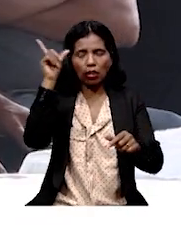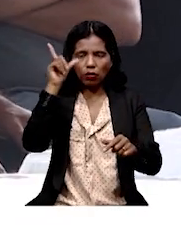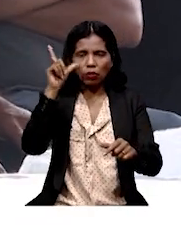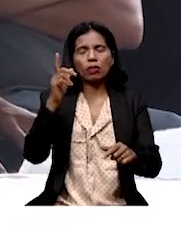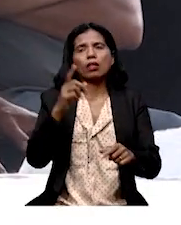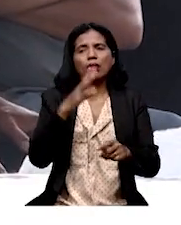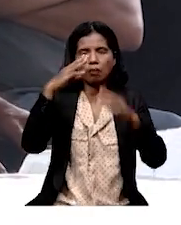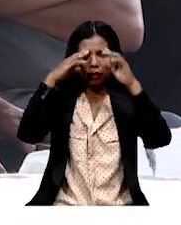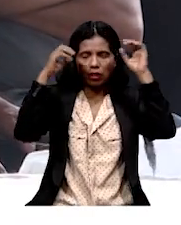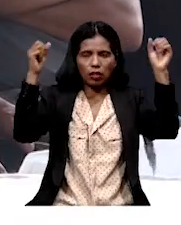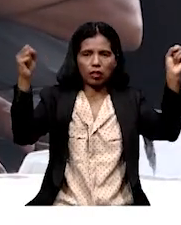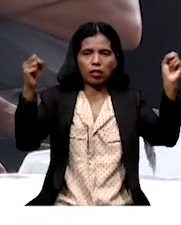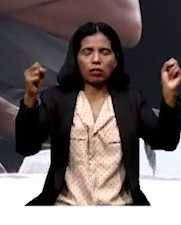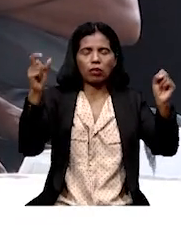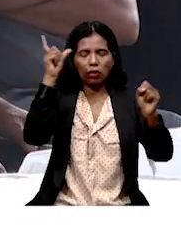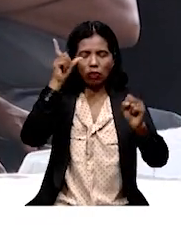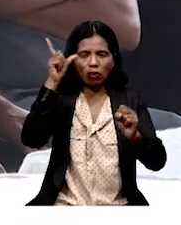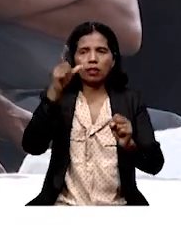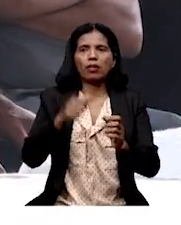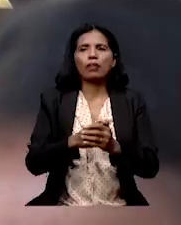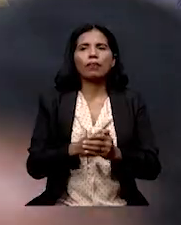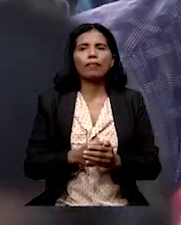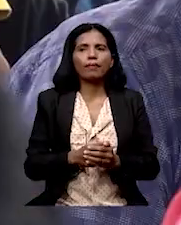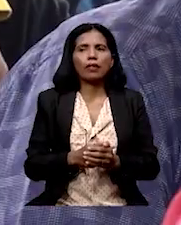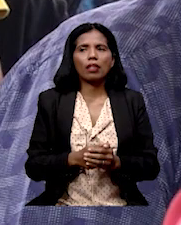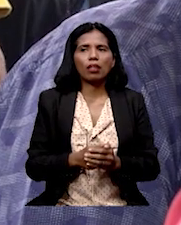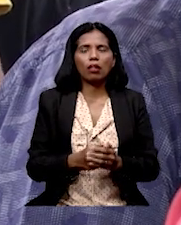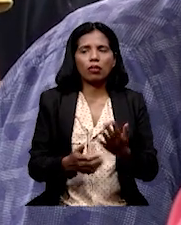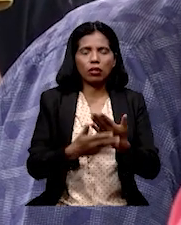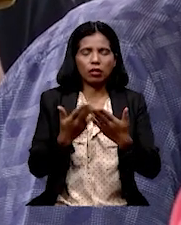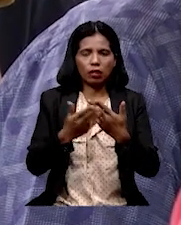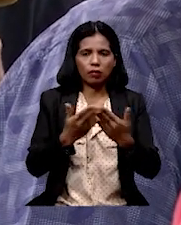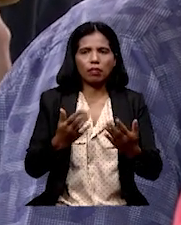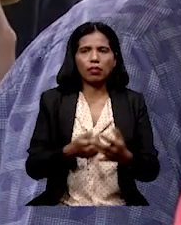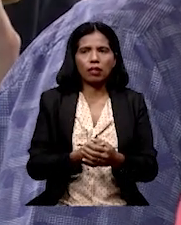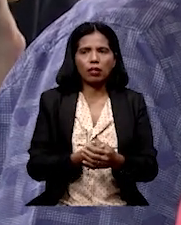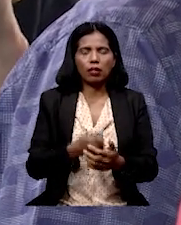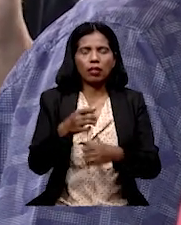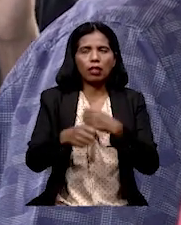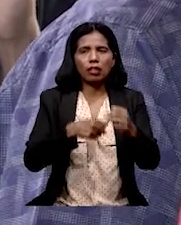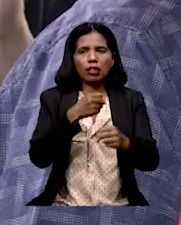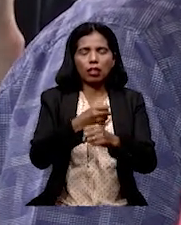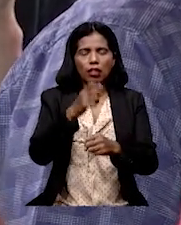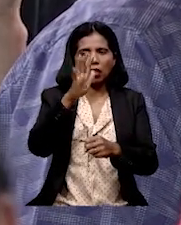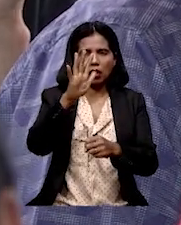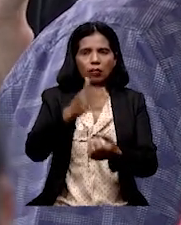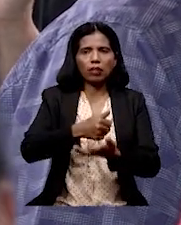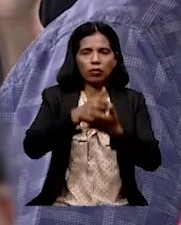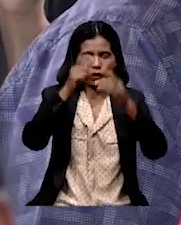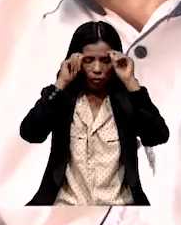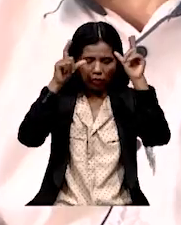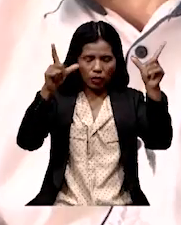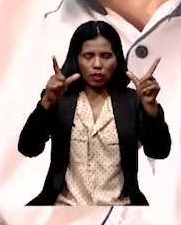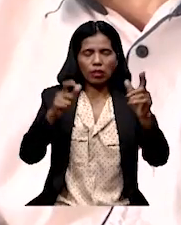atual presidente República Francisco Guterres Luolo Nian, ho simplicidade. Além de durante Tinan Lima, salva Timor-Leste os de crise de